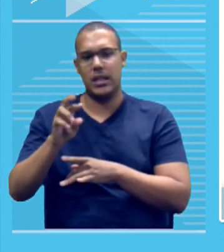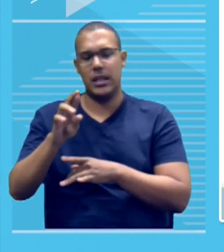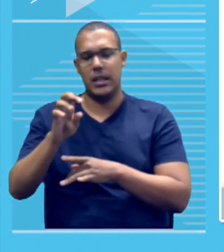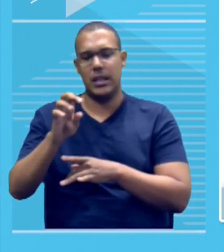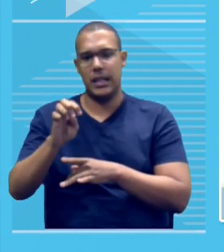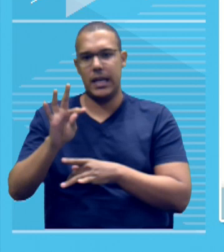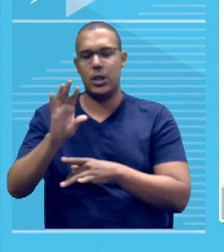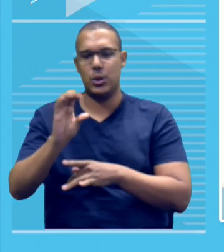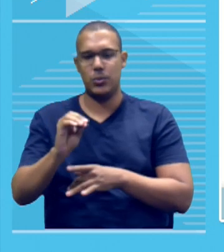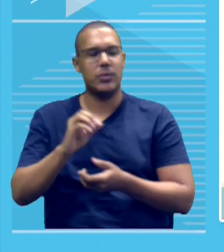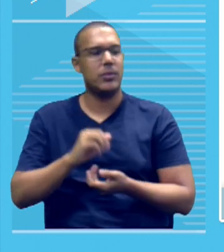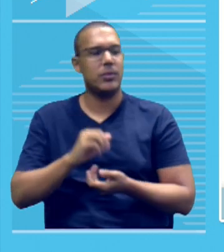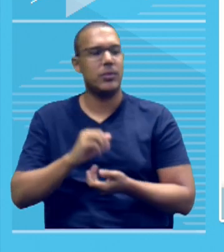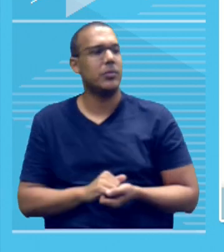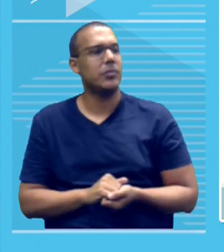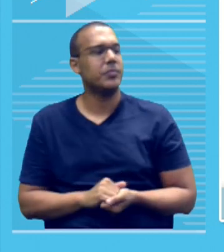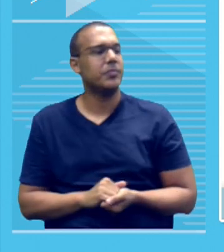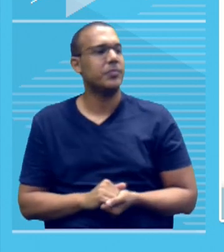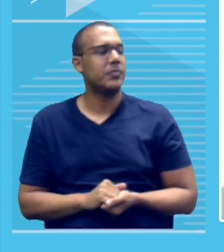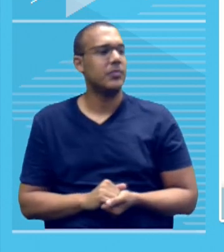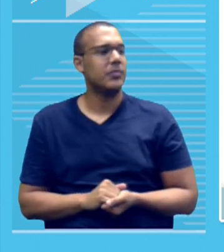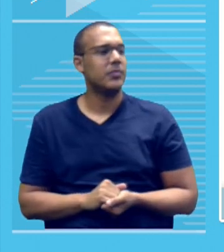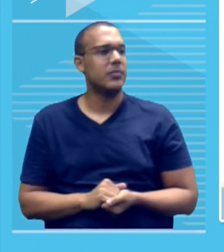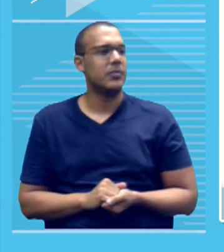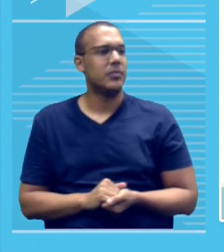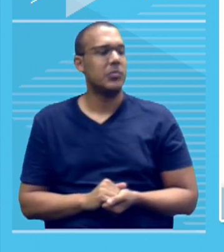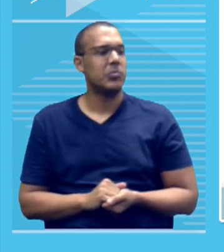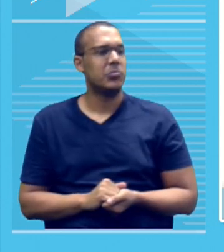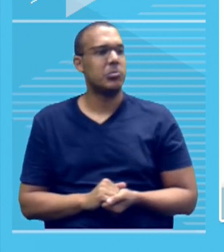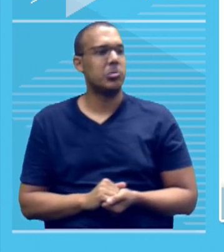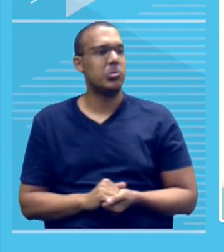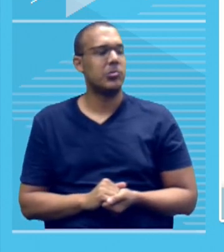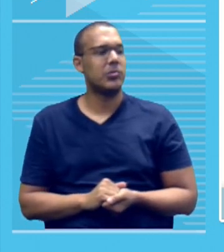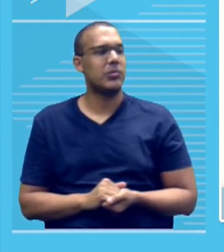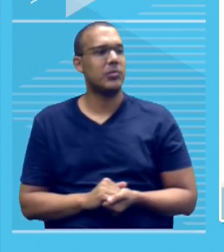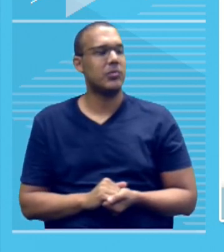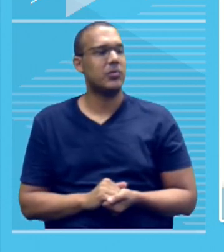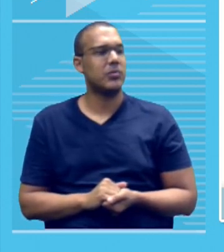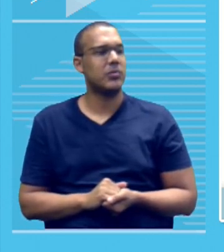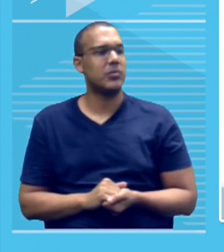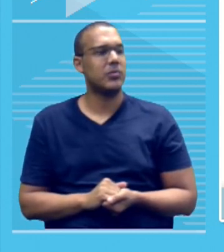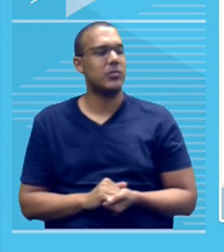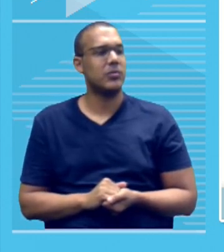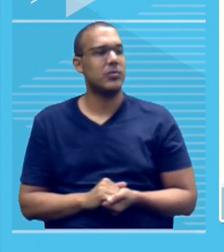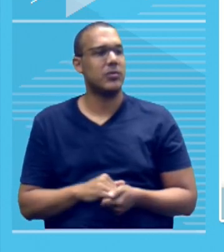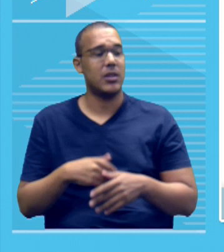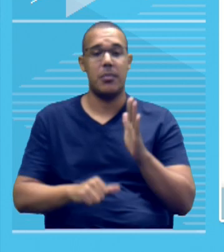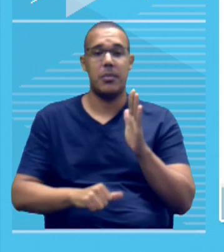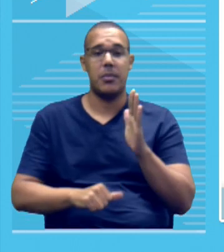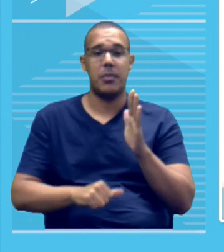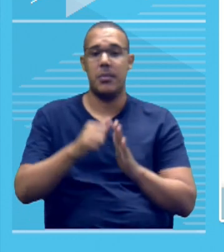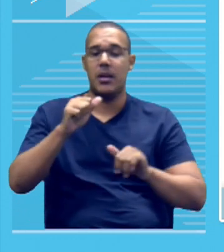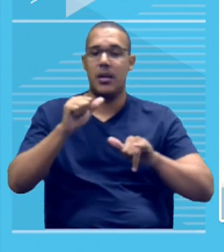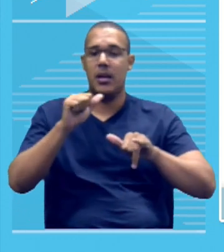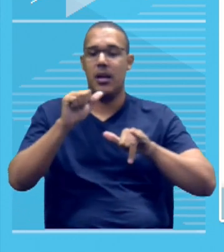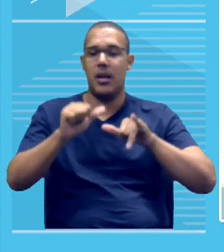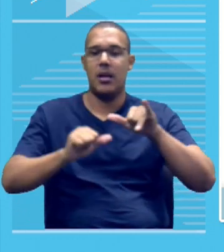vimos um mecanismo. E aqui nós temos justamente a primeira reação.